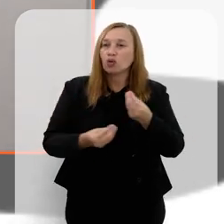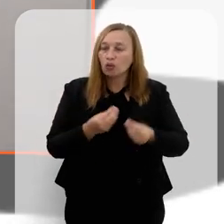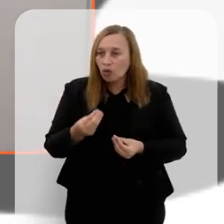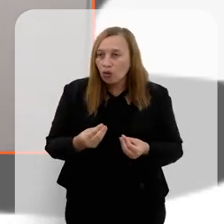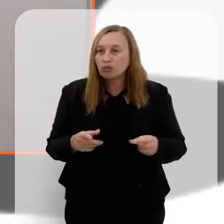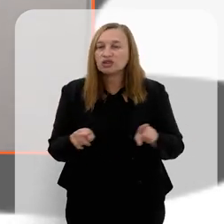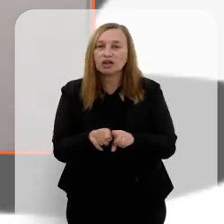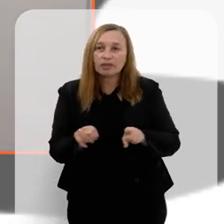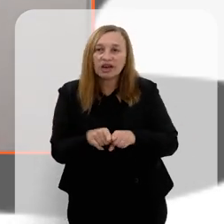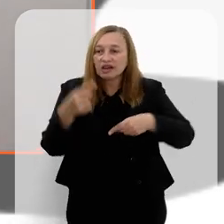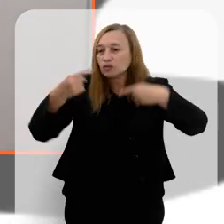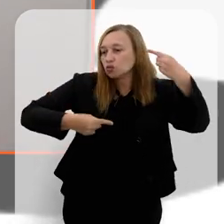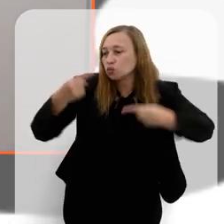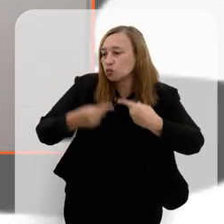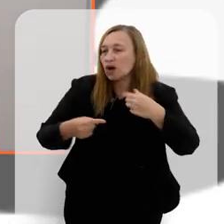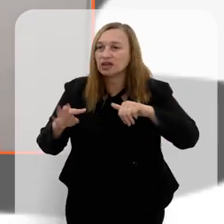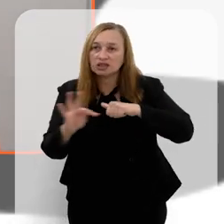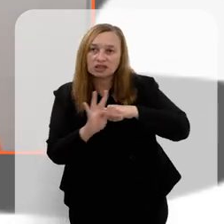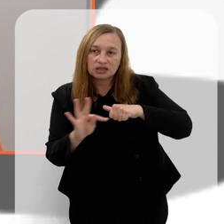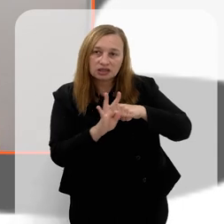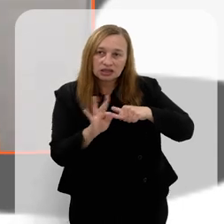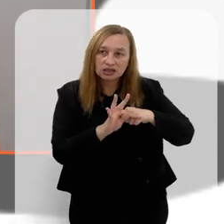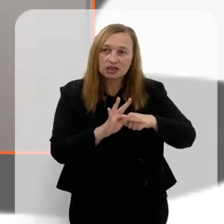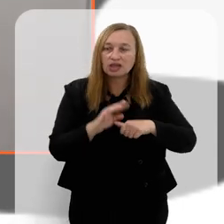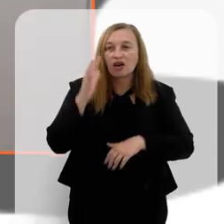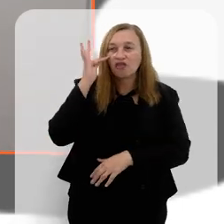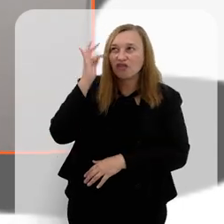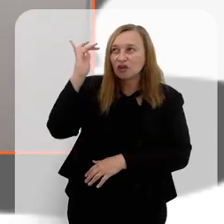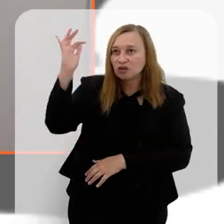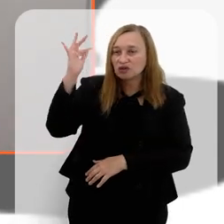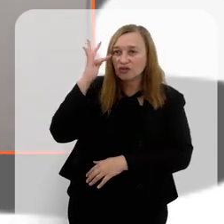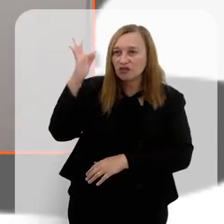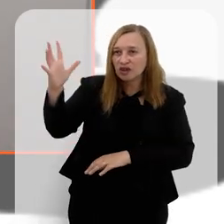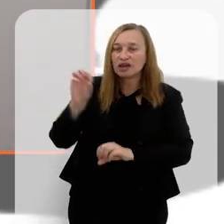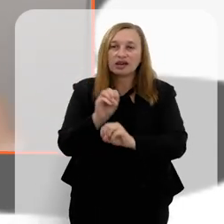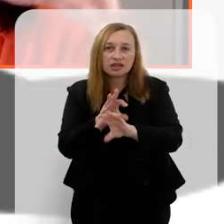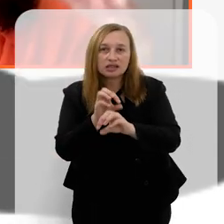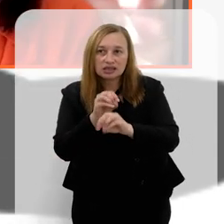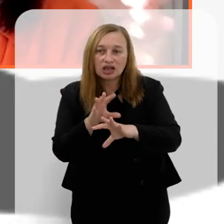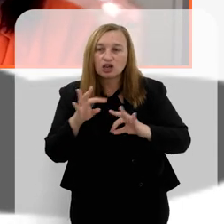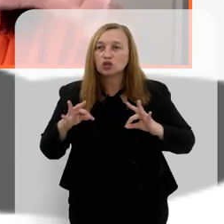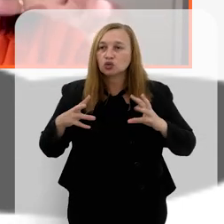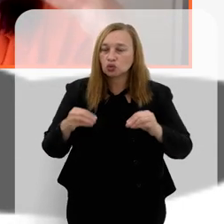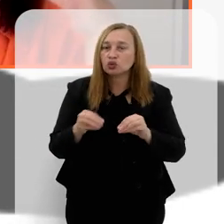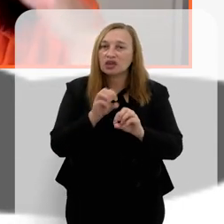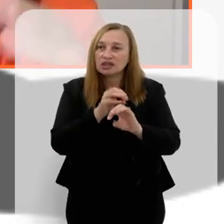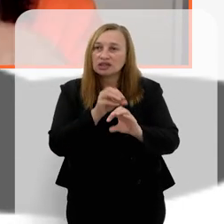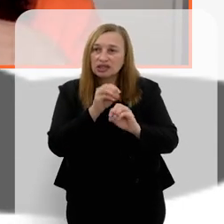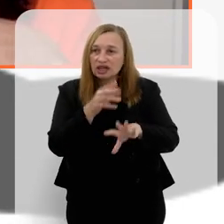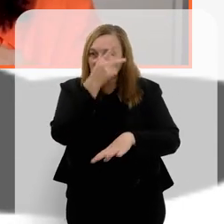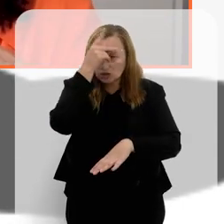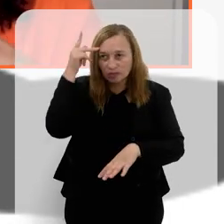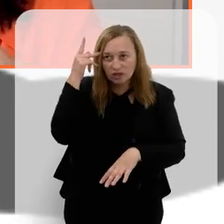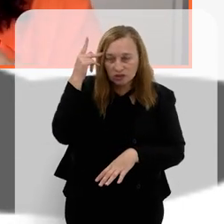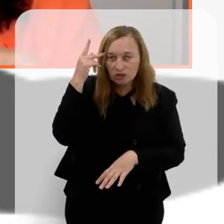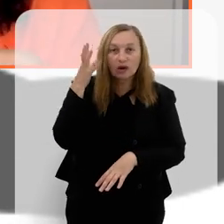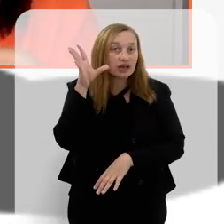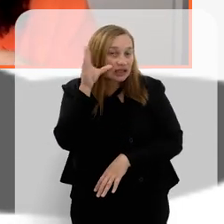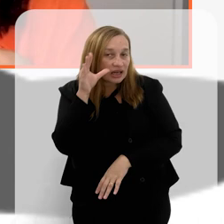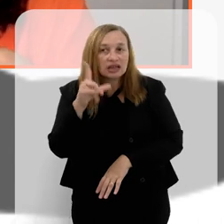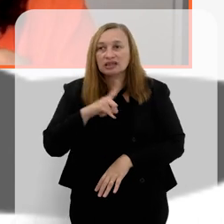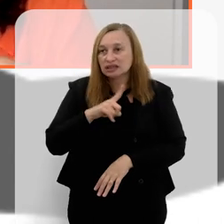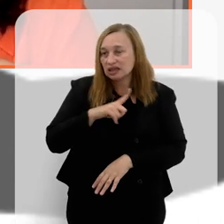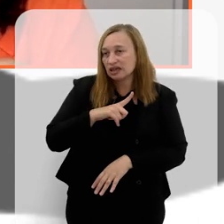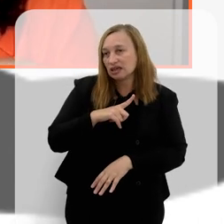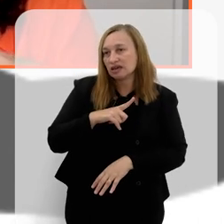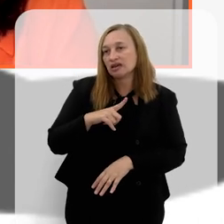liderar um debate, técnicas, as noções de filosofia. Então, isso tudo é passado para as pessoas. Quem